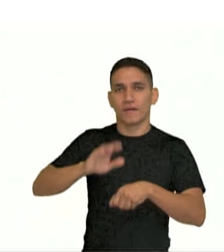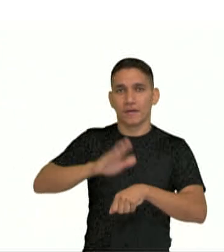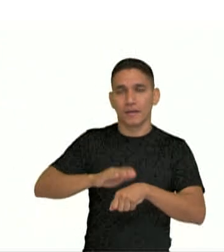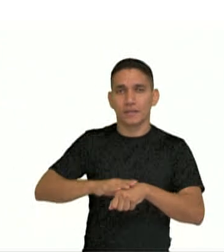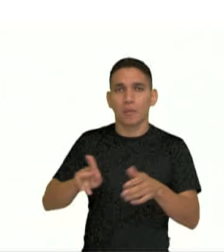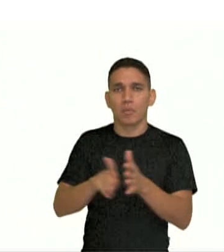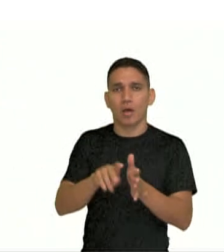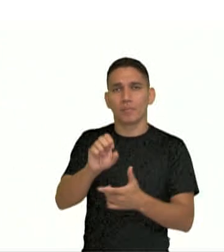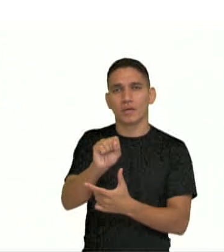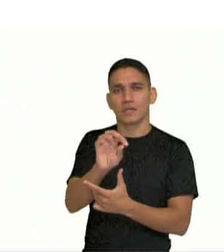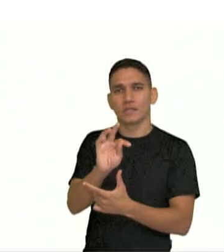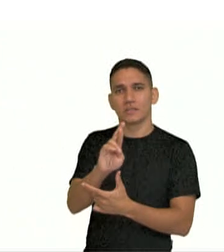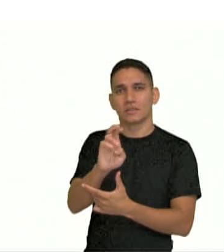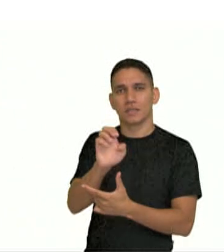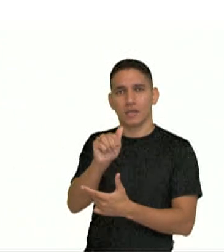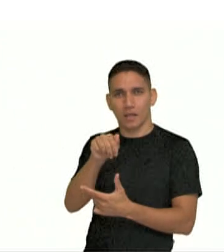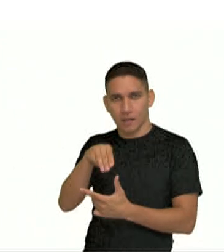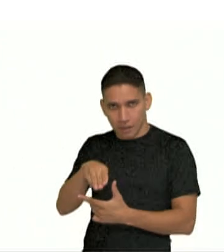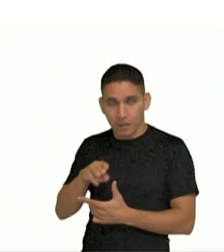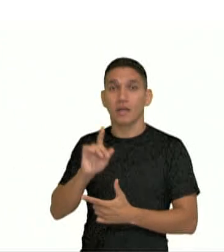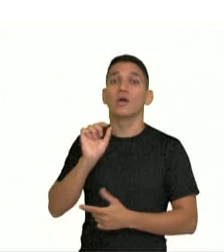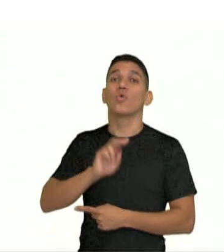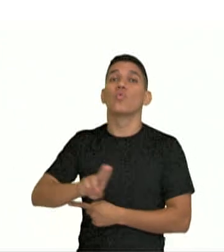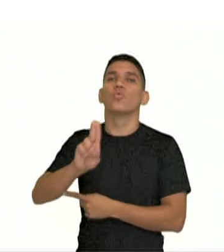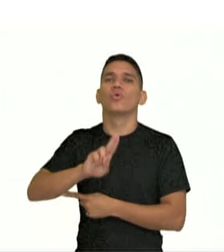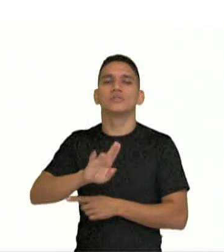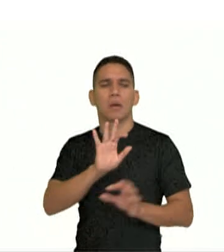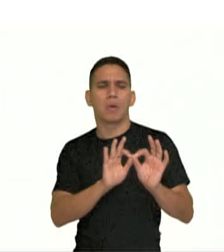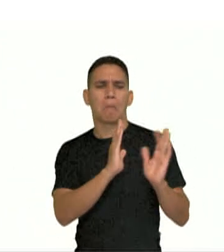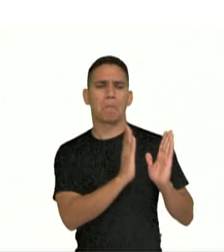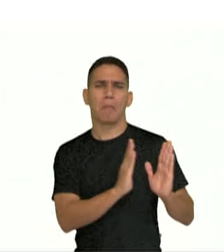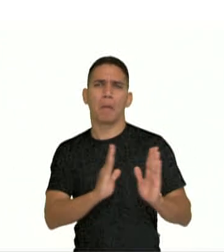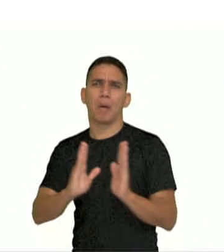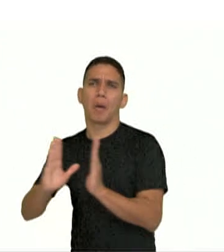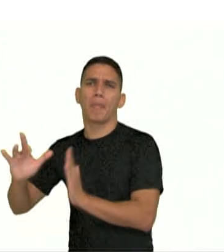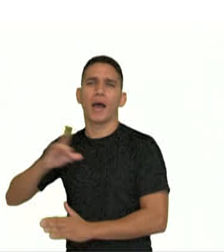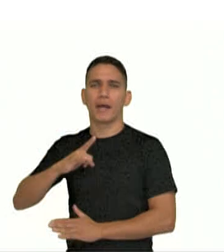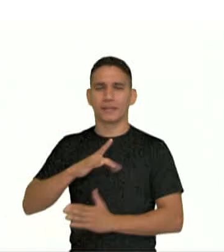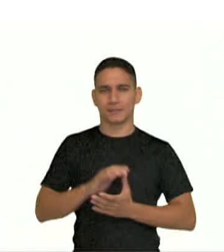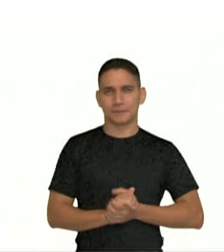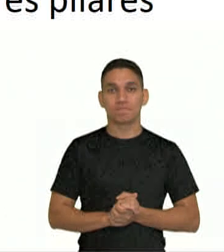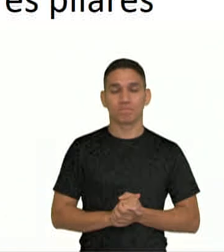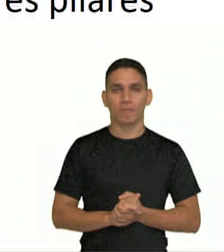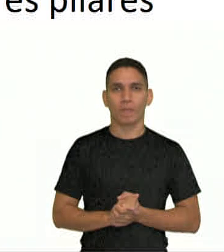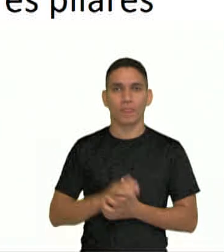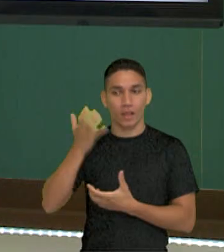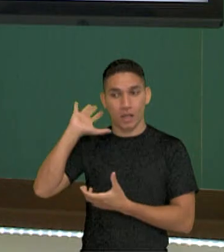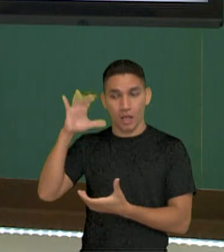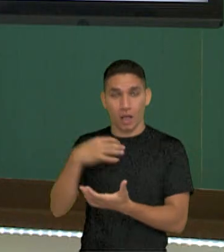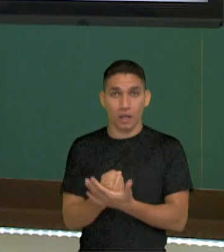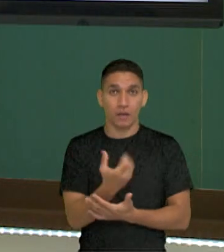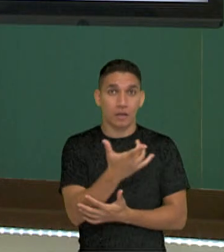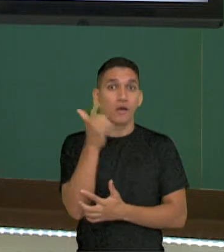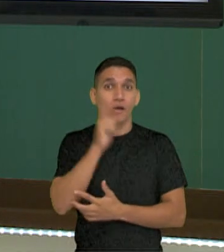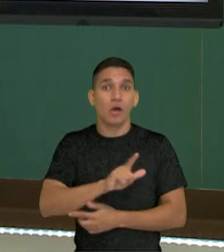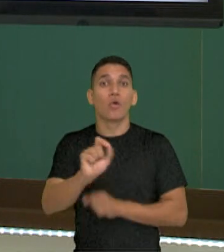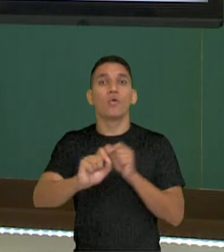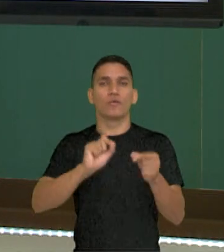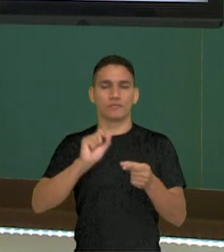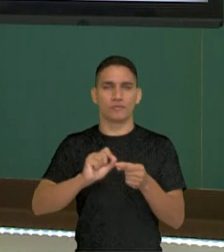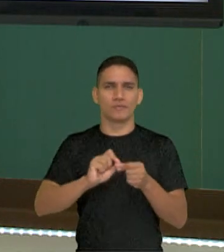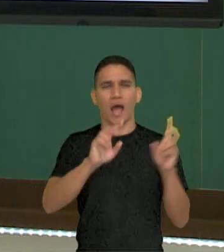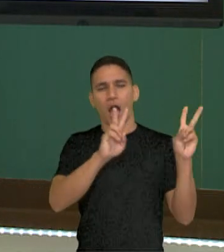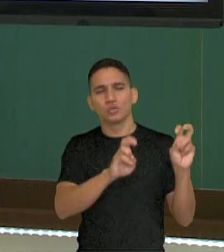streaming, organizados em uma série de episódios. Os podcasts podem tratar